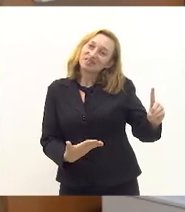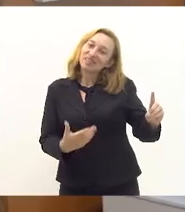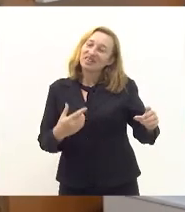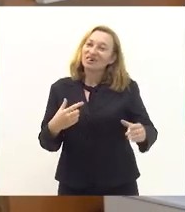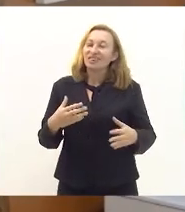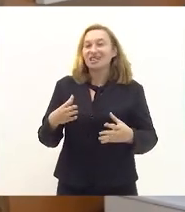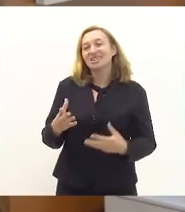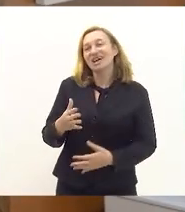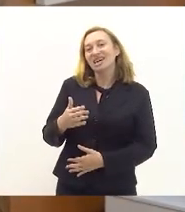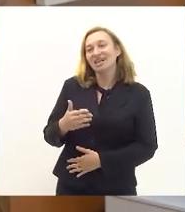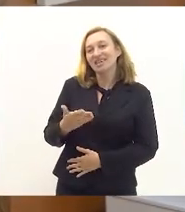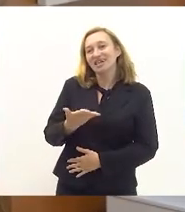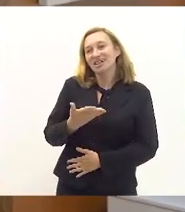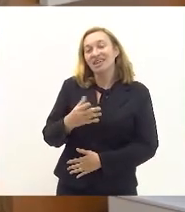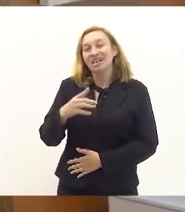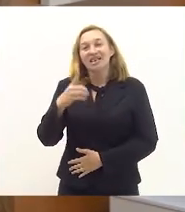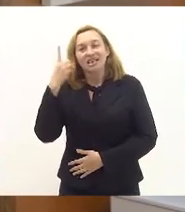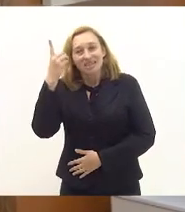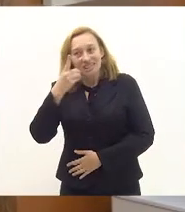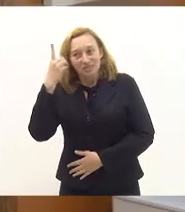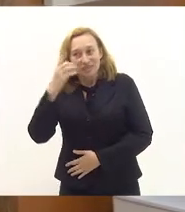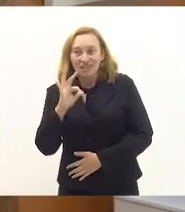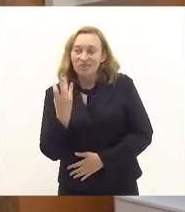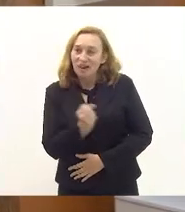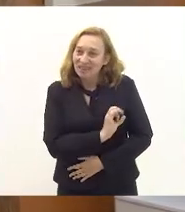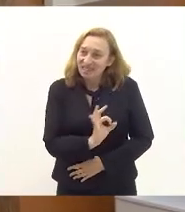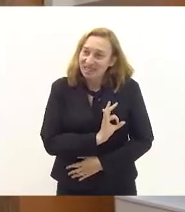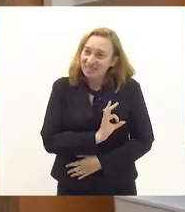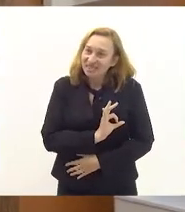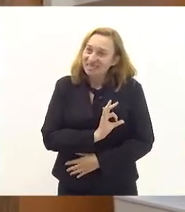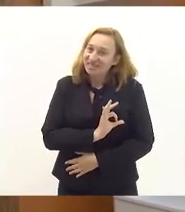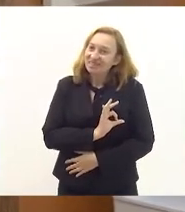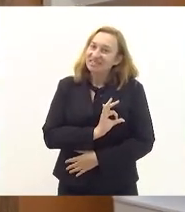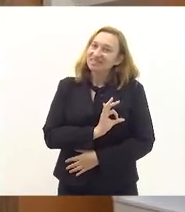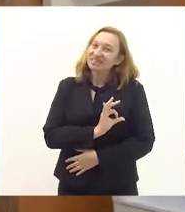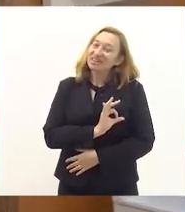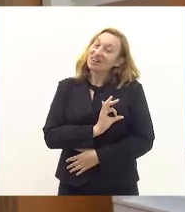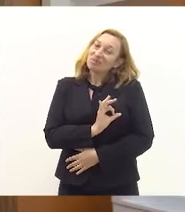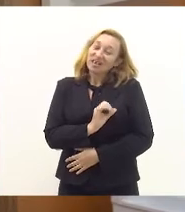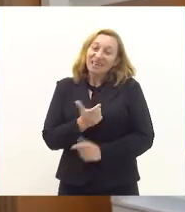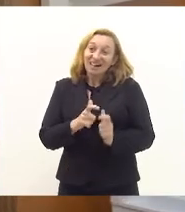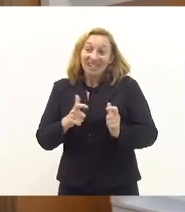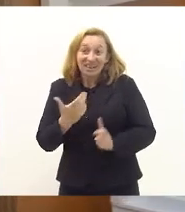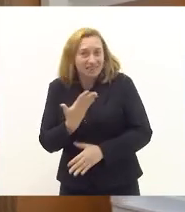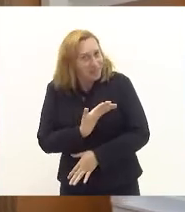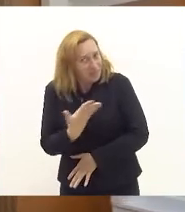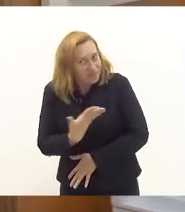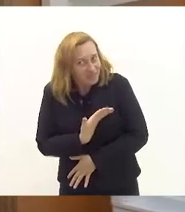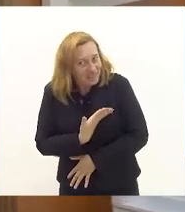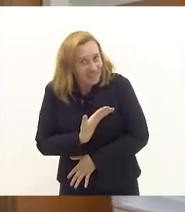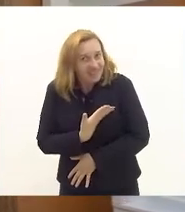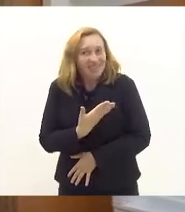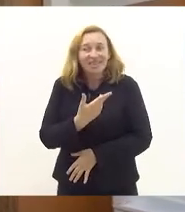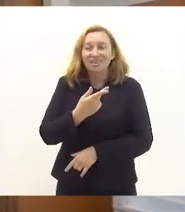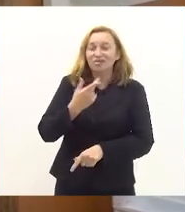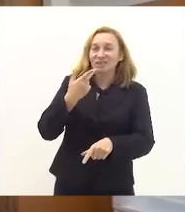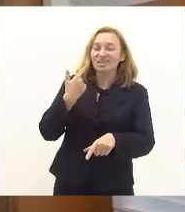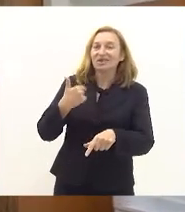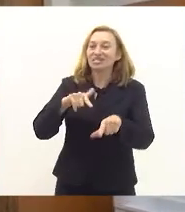querida deputada Marta Rocha. A Marta é uma grande brizolista, trabalhista, que tem